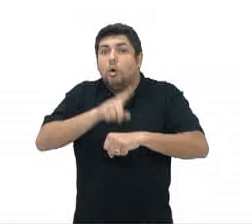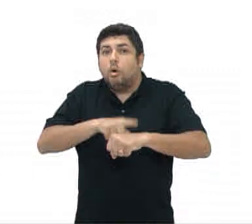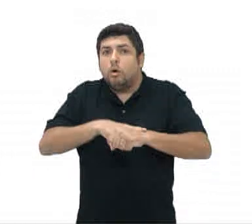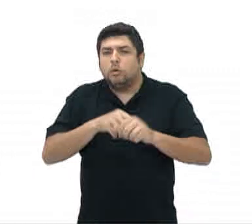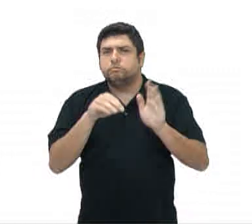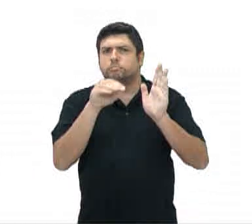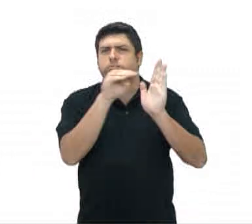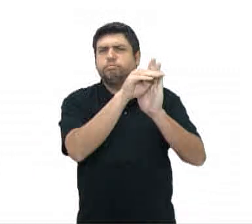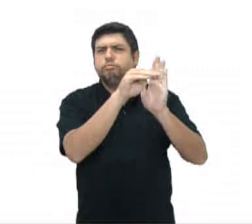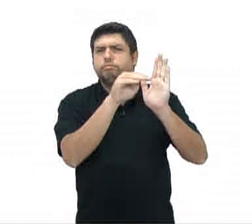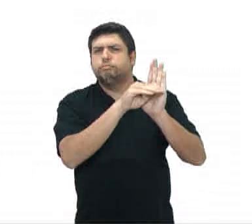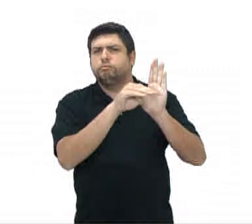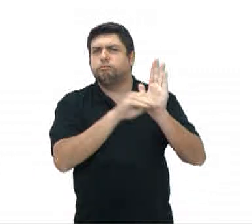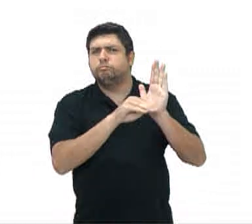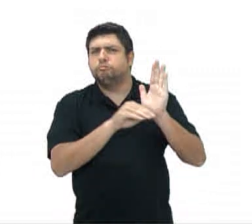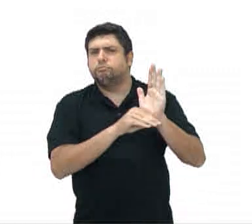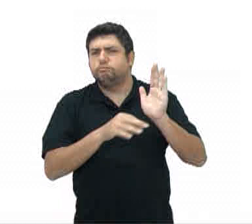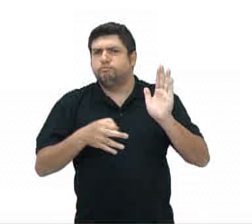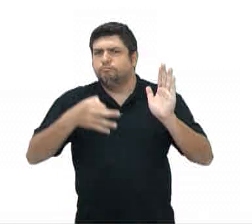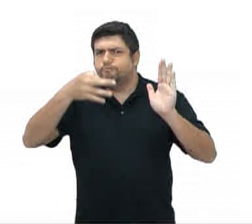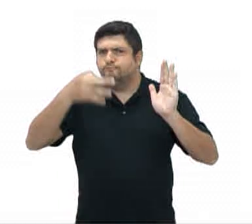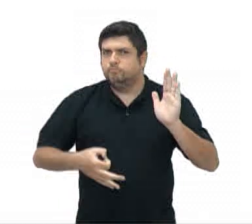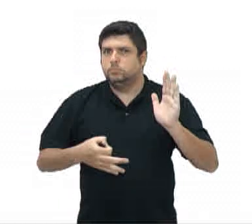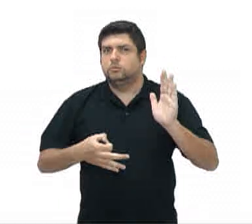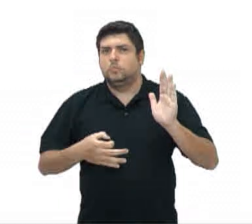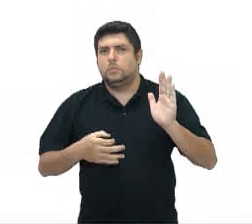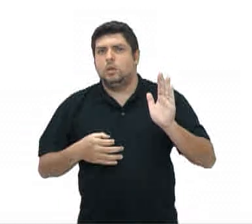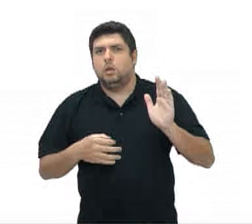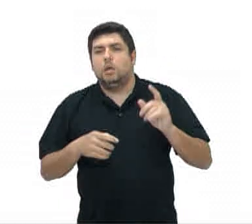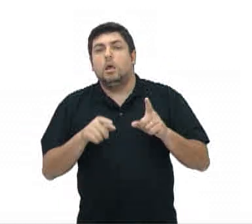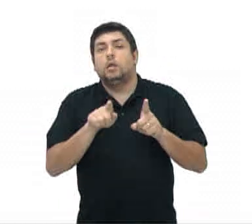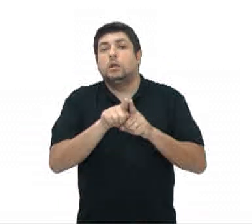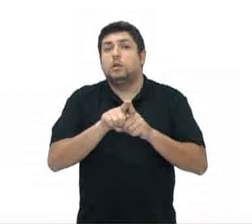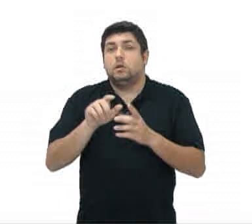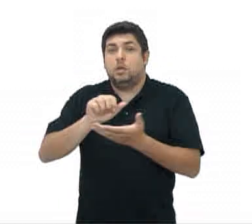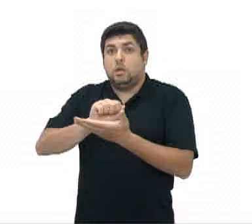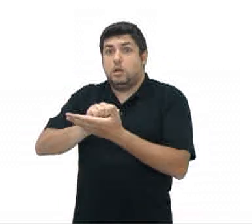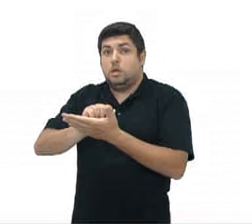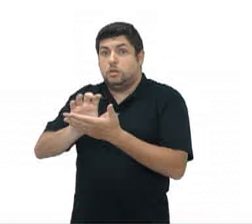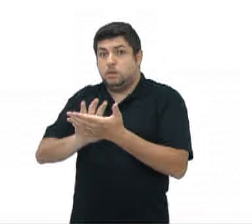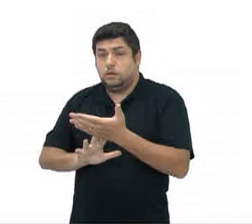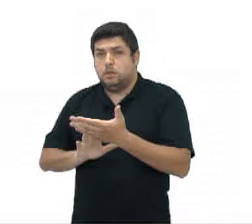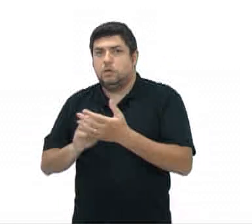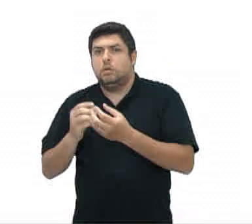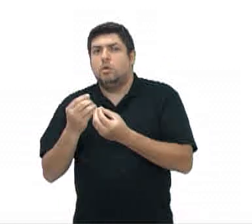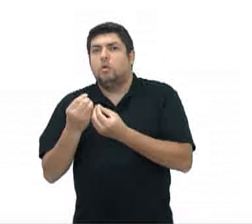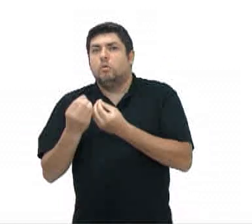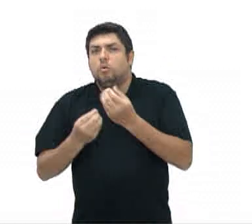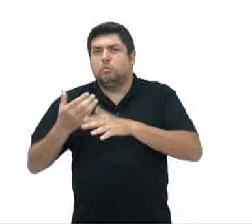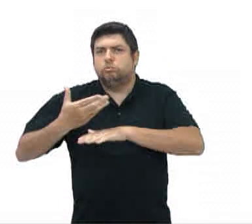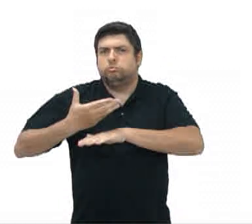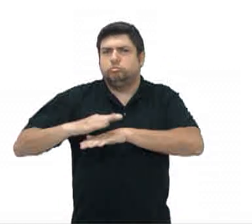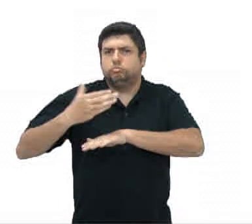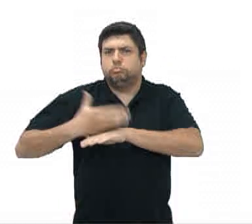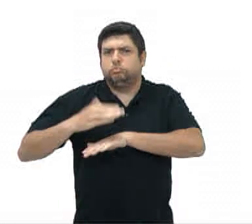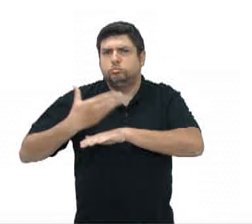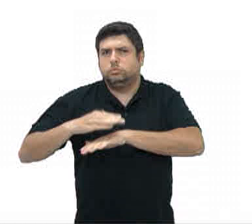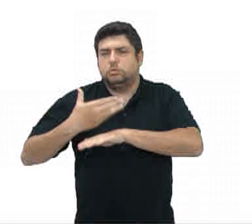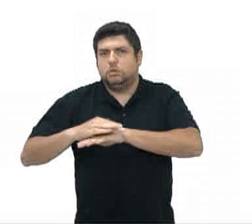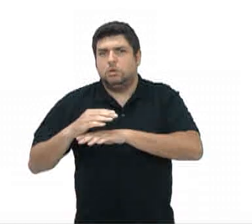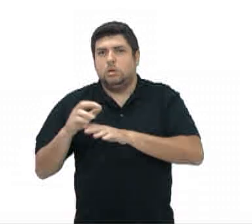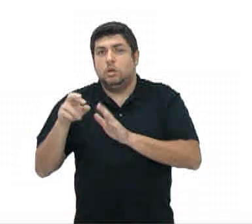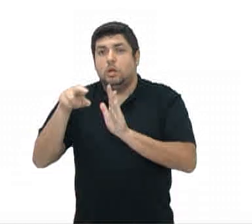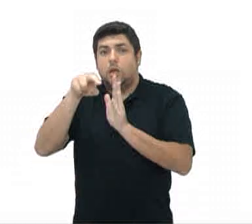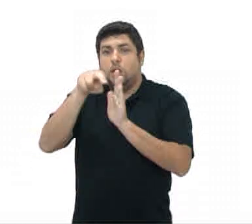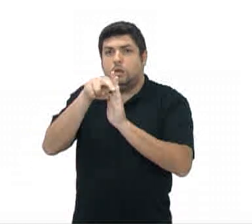de modo que uma leva a outra e toda a sequência de atividades é imposta de cima, por um sistema de regras